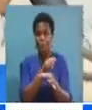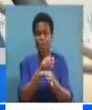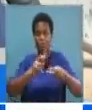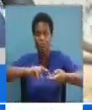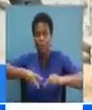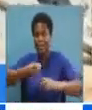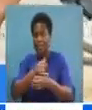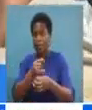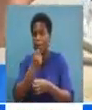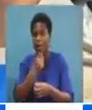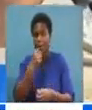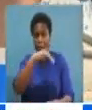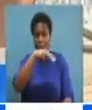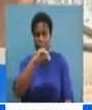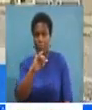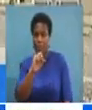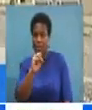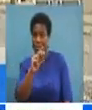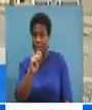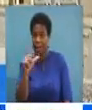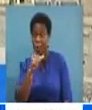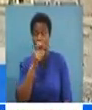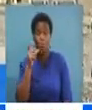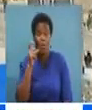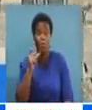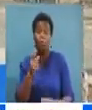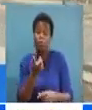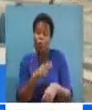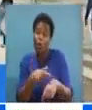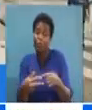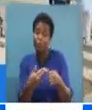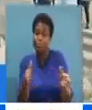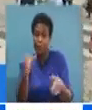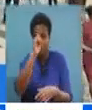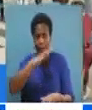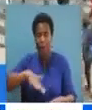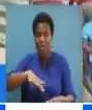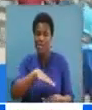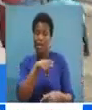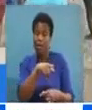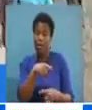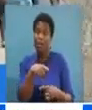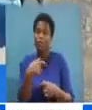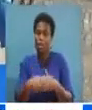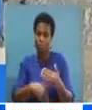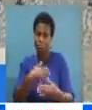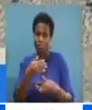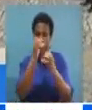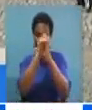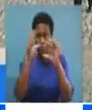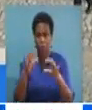Maio. Miguel Rosa prometeu para breve a inauguração das obras da Praça de Cascabulho, que segundo o autarca estão em fase de conclusão.